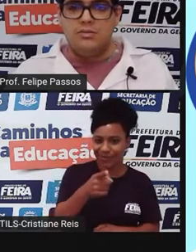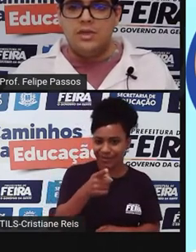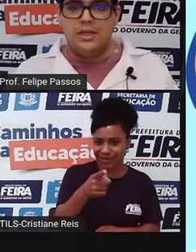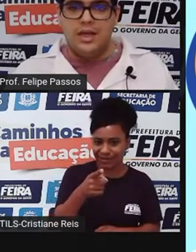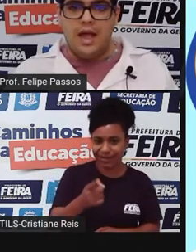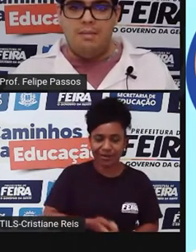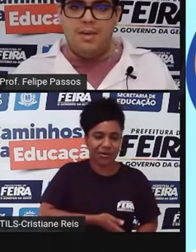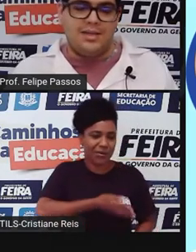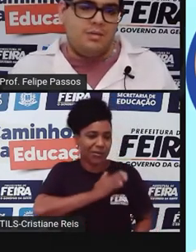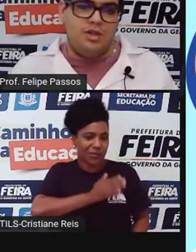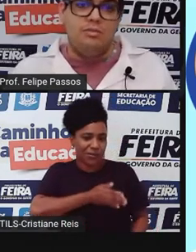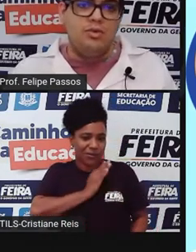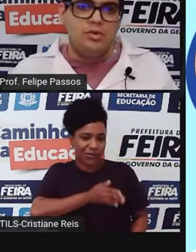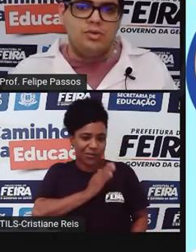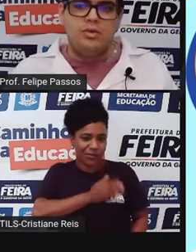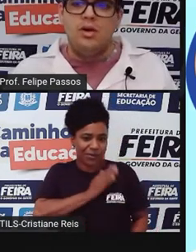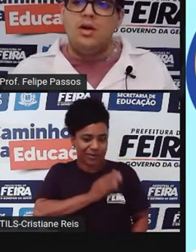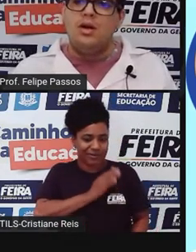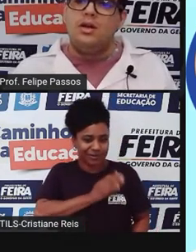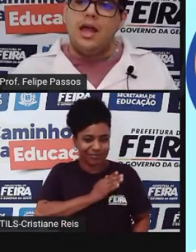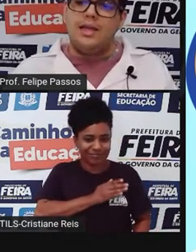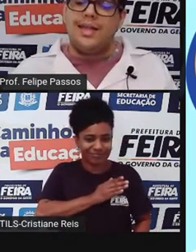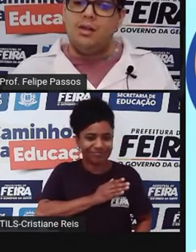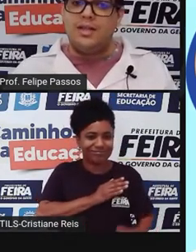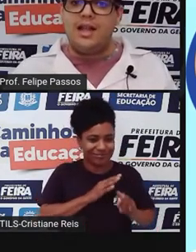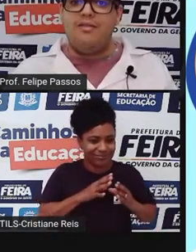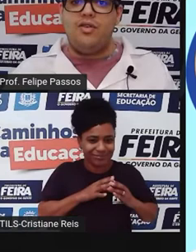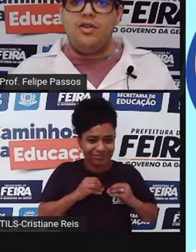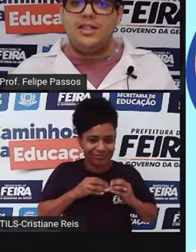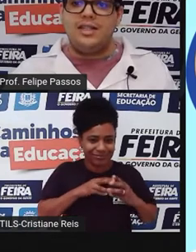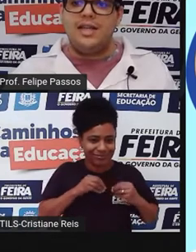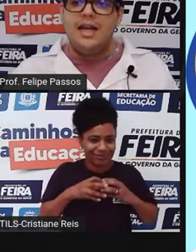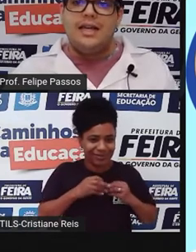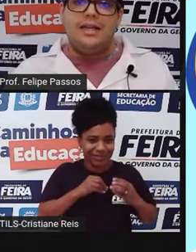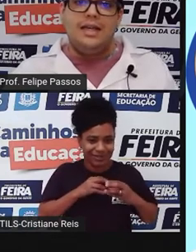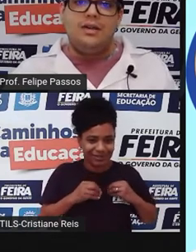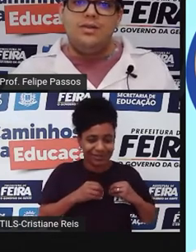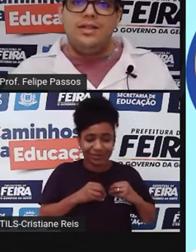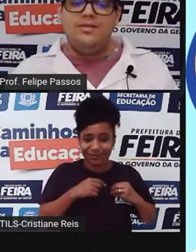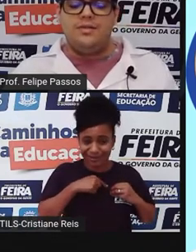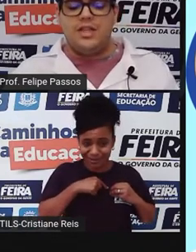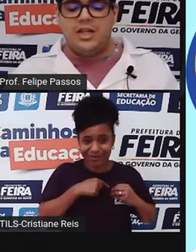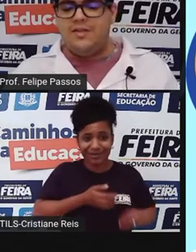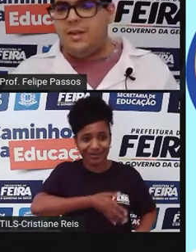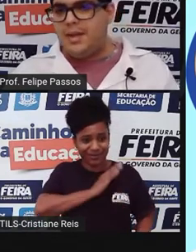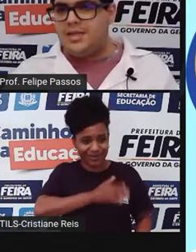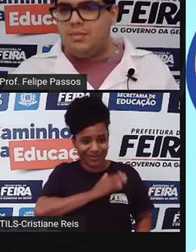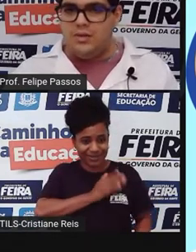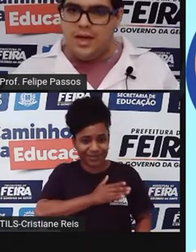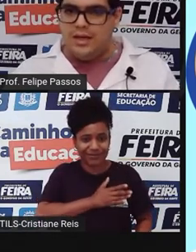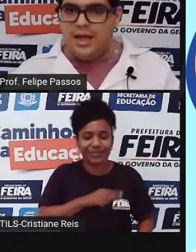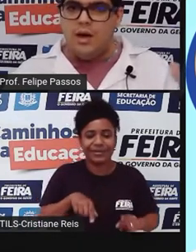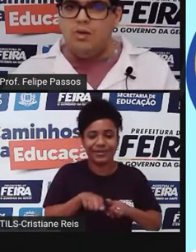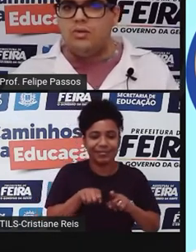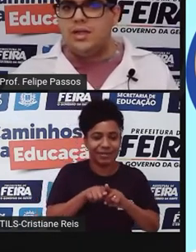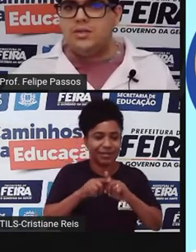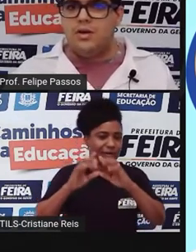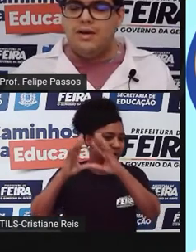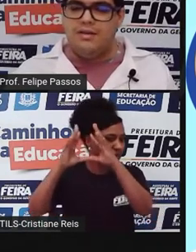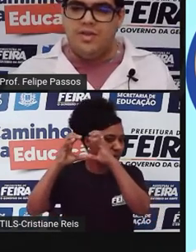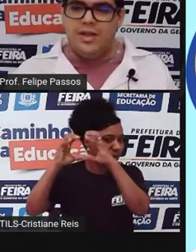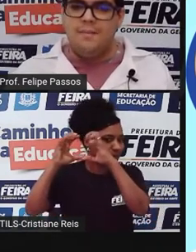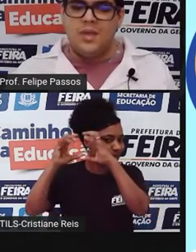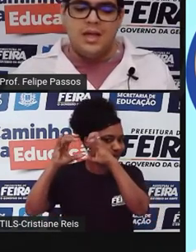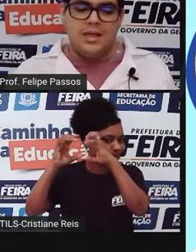coração, que é basicamente músculo, células nervosas, que inclusive você já deve ter percebido aí, né, ao longo da